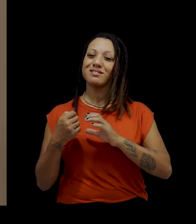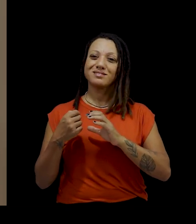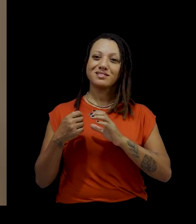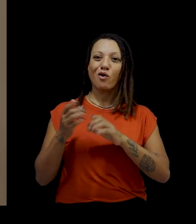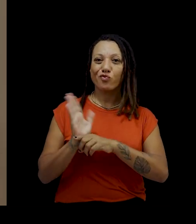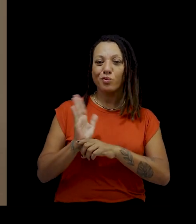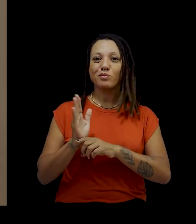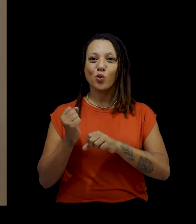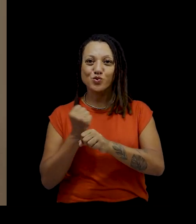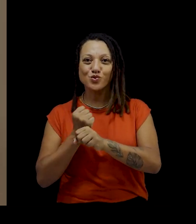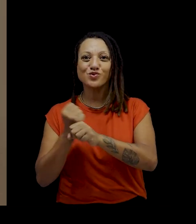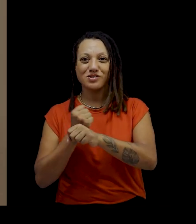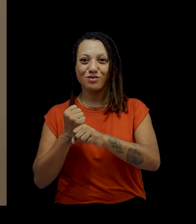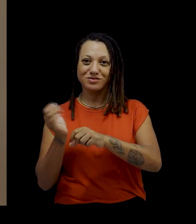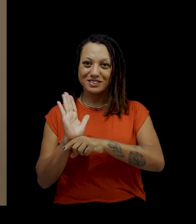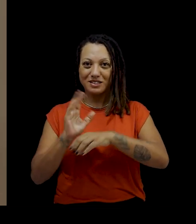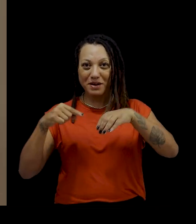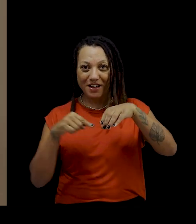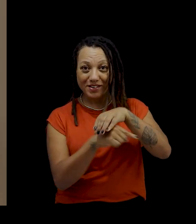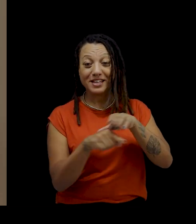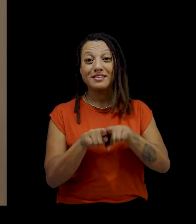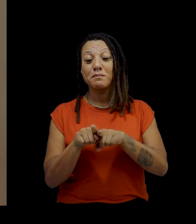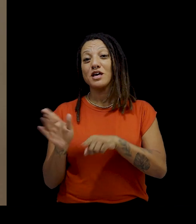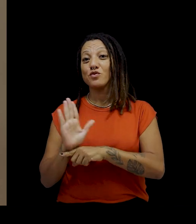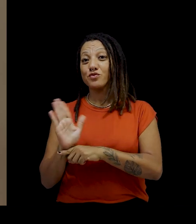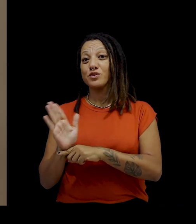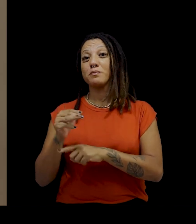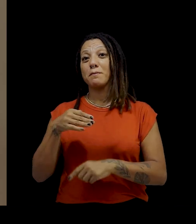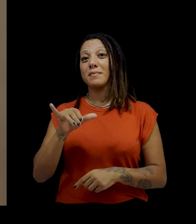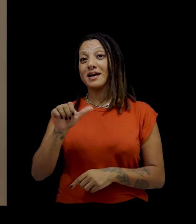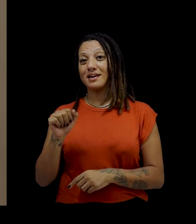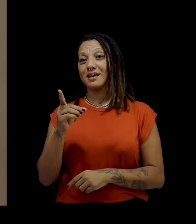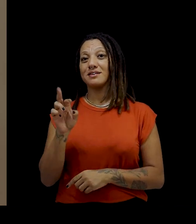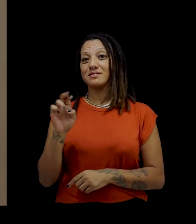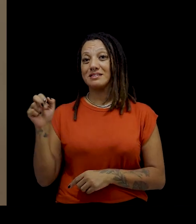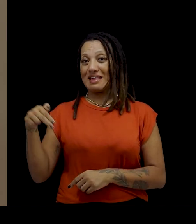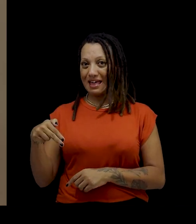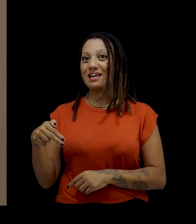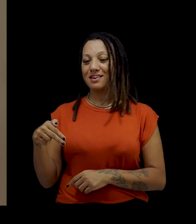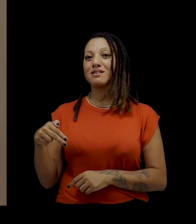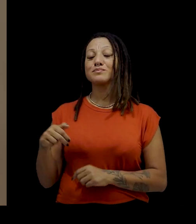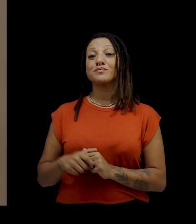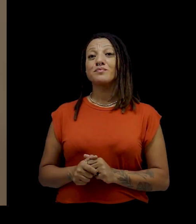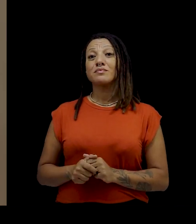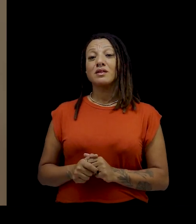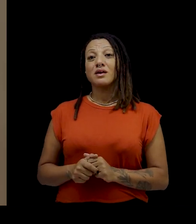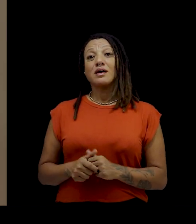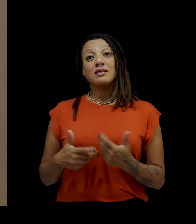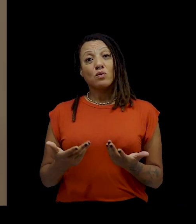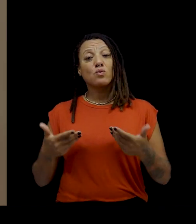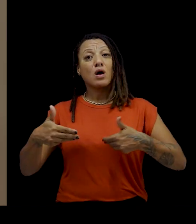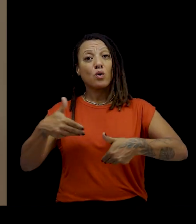Cinema Caverna. E um filme da Maya Deren que chama The Very Eye of the Night. E a Curupira